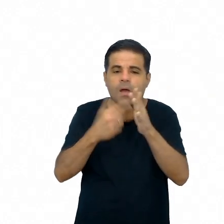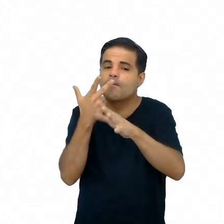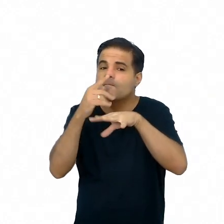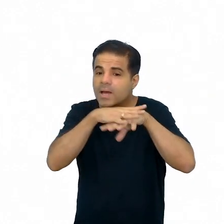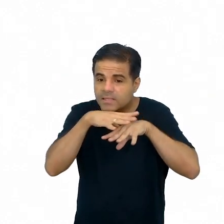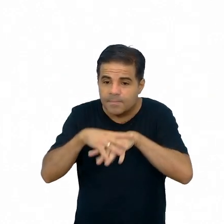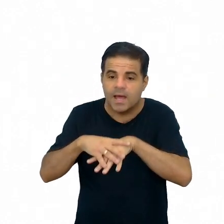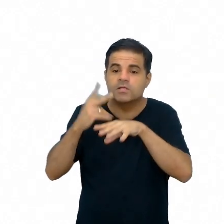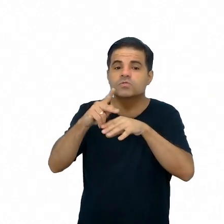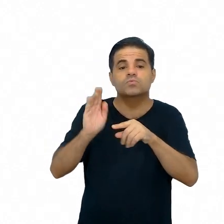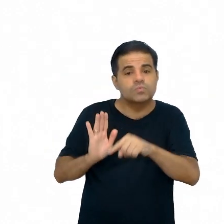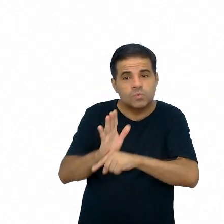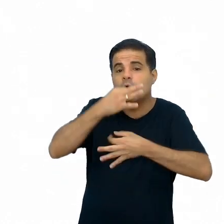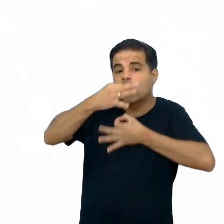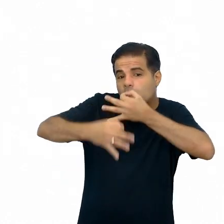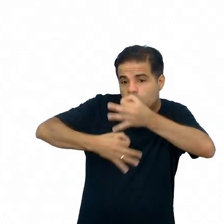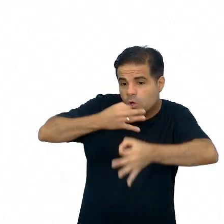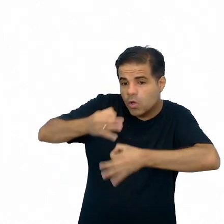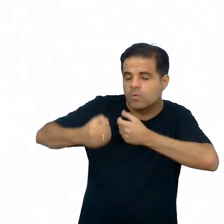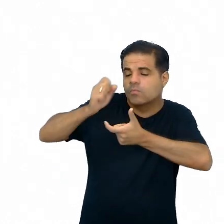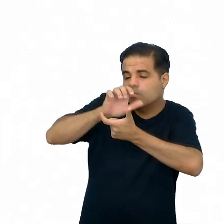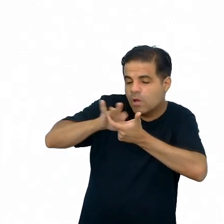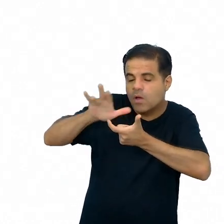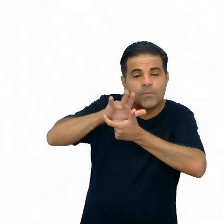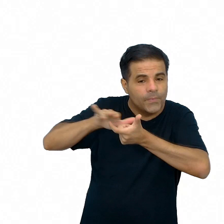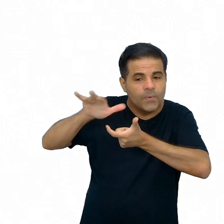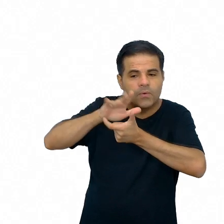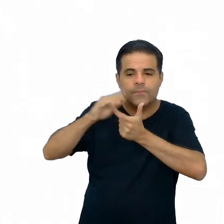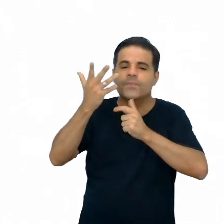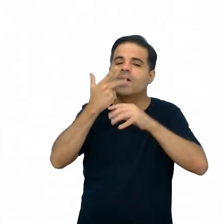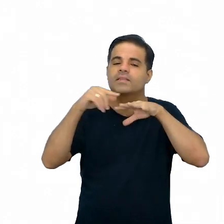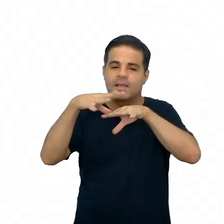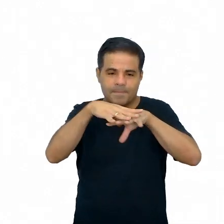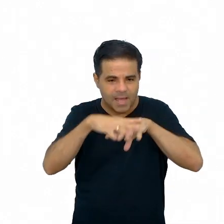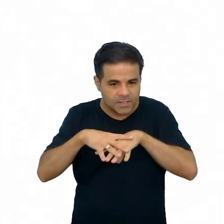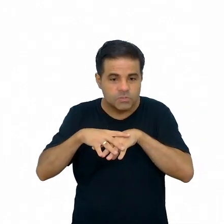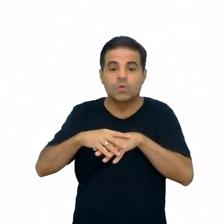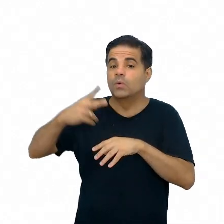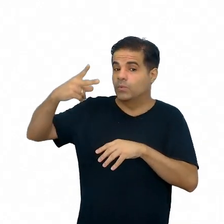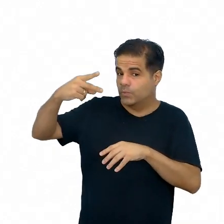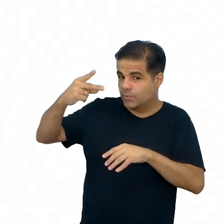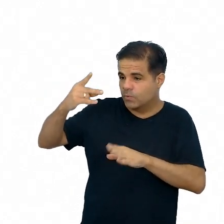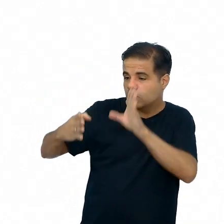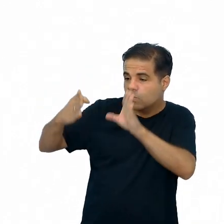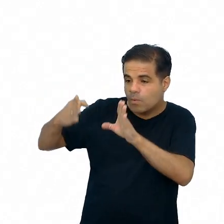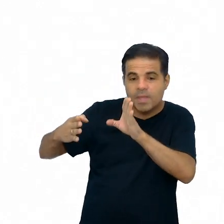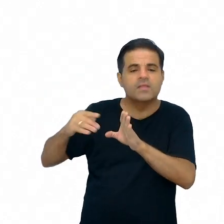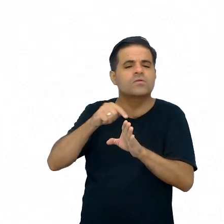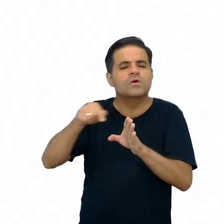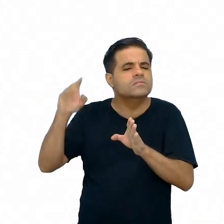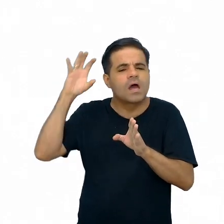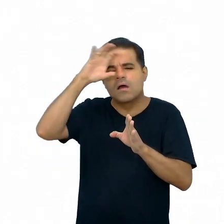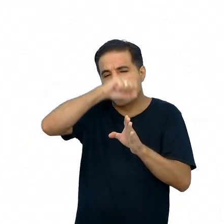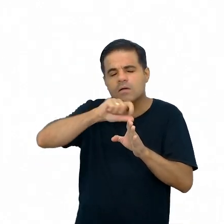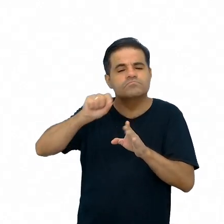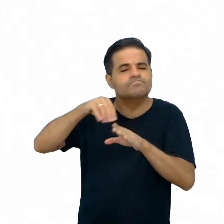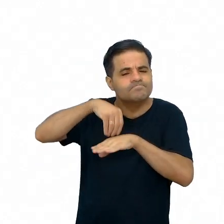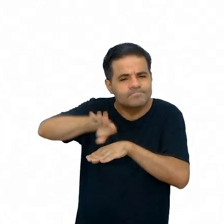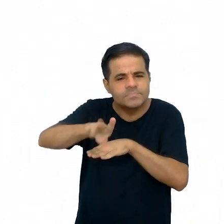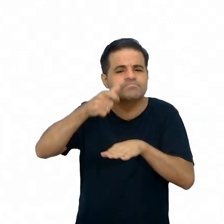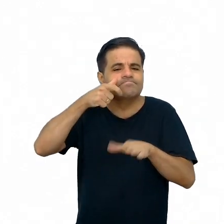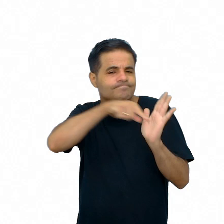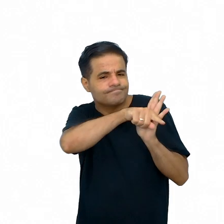matemática e suas contribuições para o letramento matemático. No segundo momento, nós iremos fazer